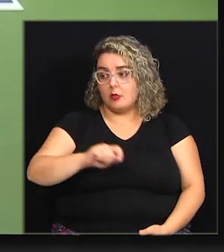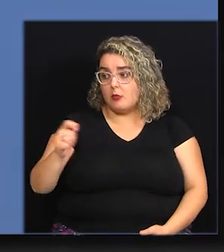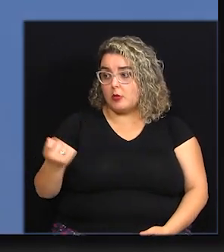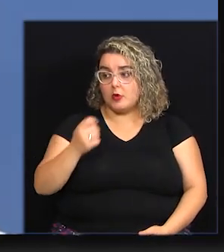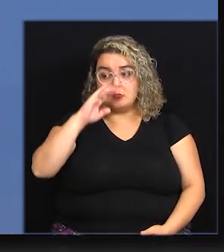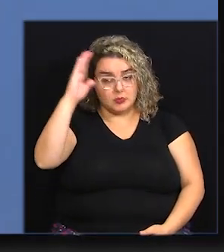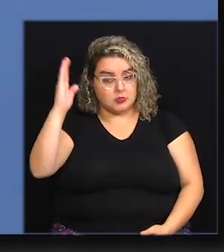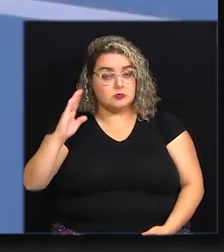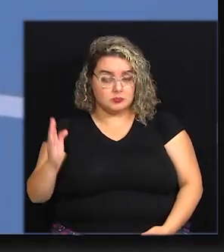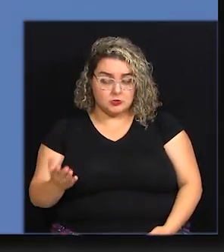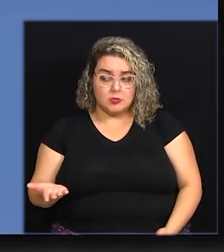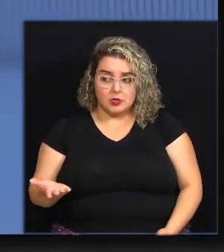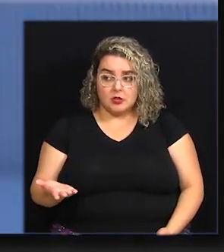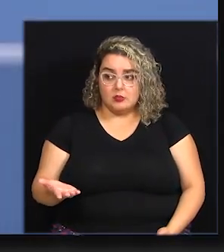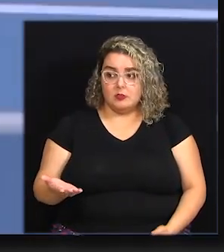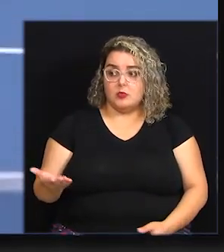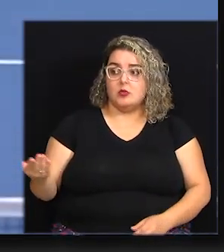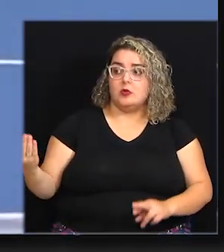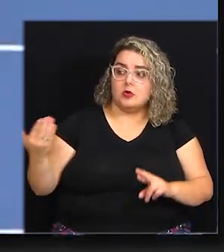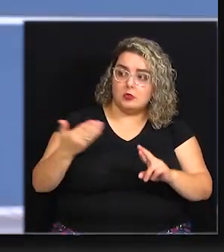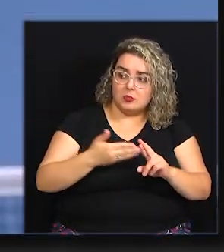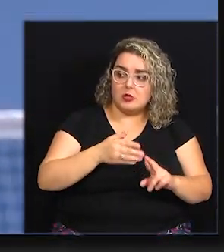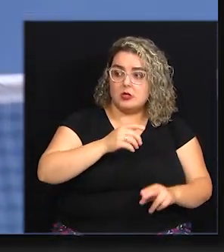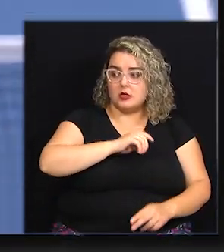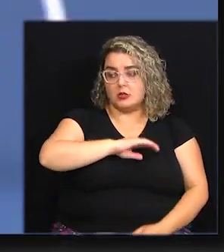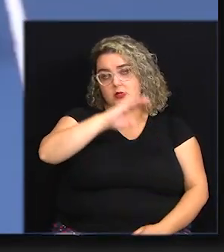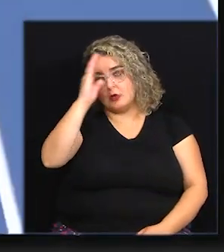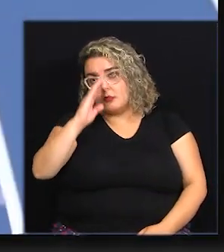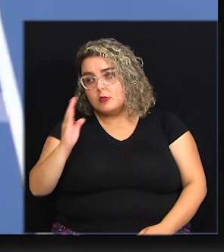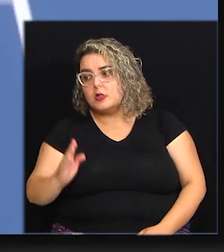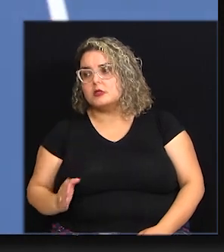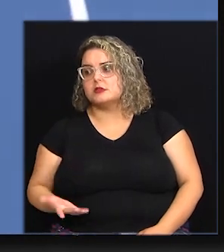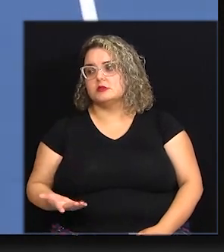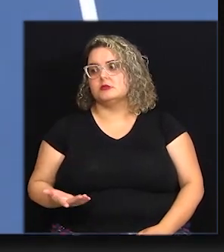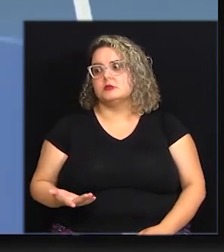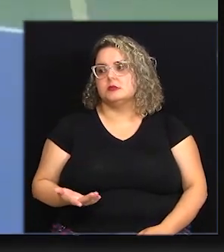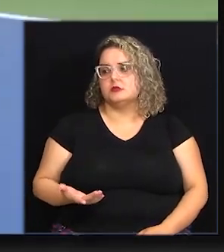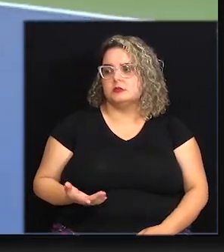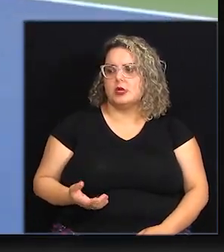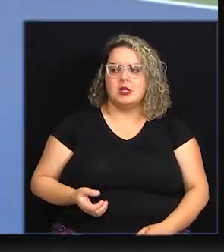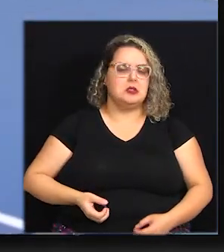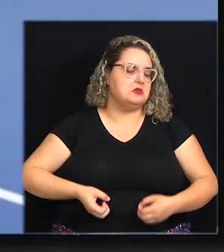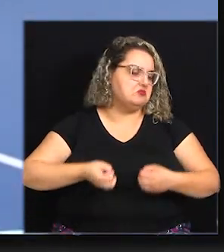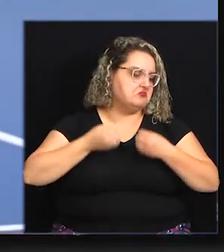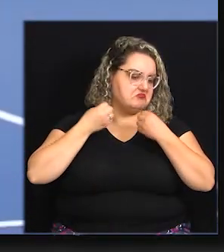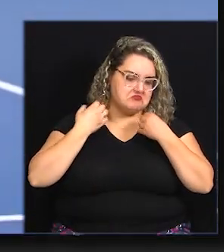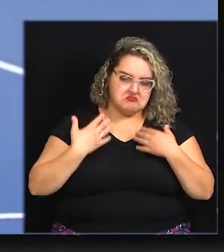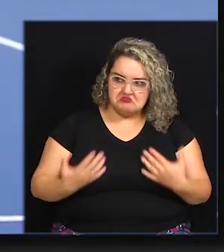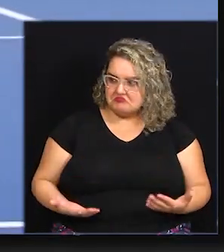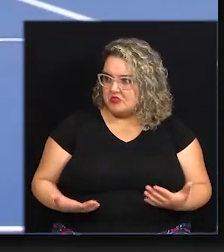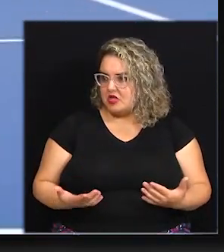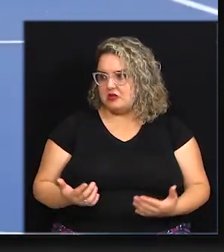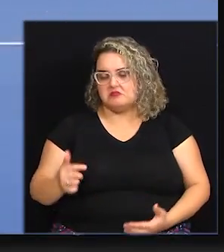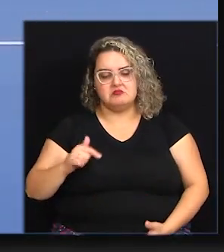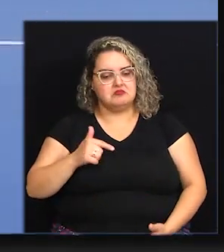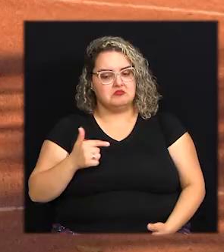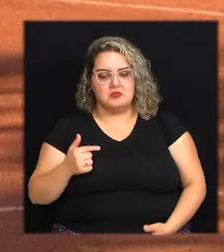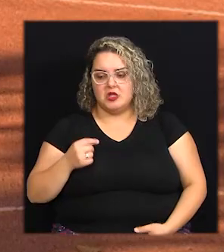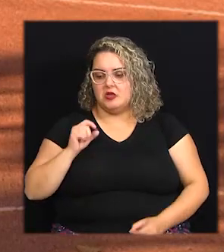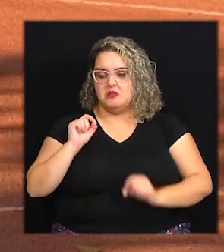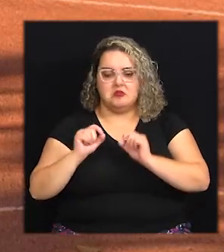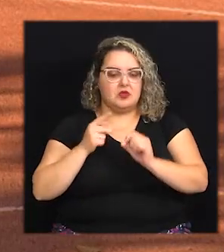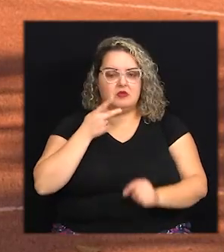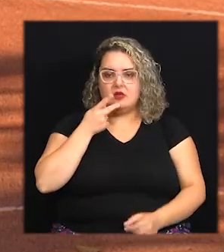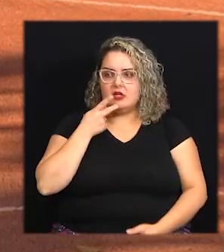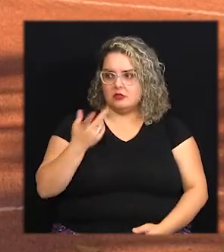pro tênis, mas pro Brasil, assim, sabe? Por representar o Brasil. E, cara, ela tá indo super bem também, não tem